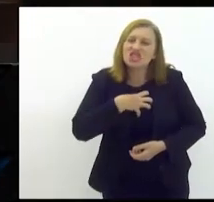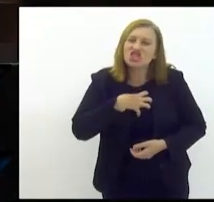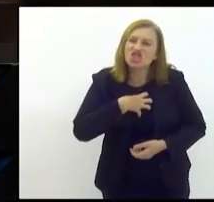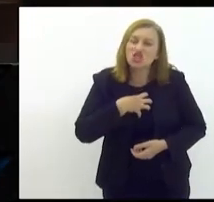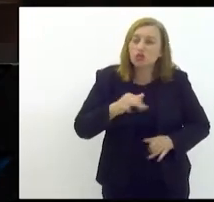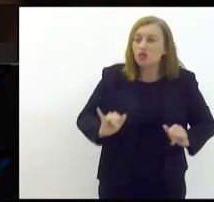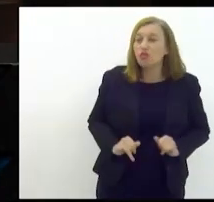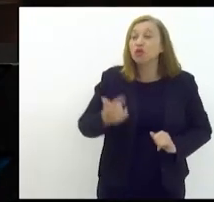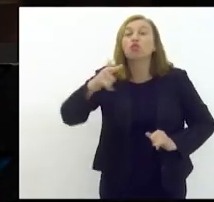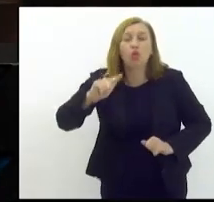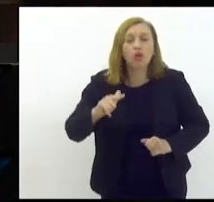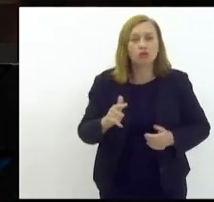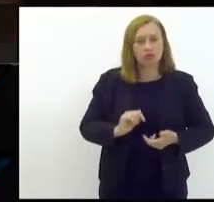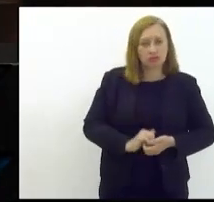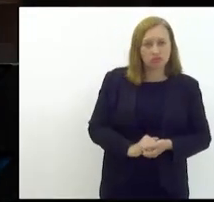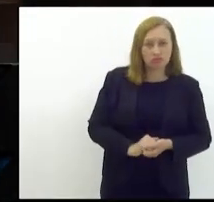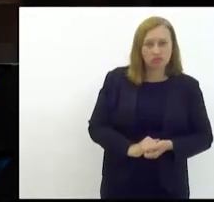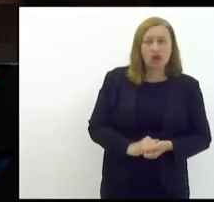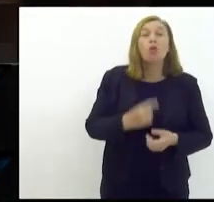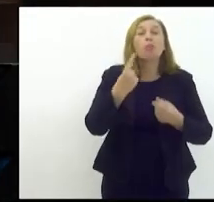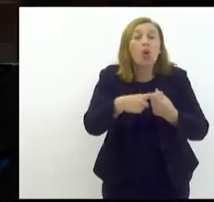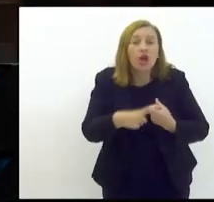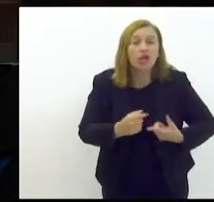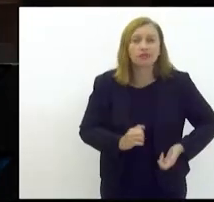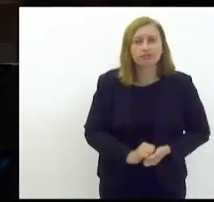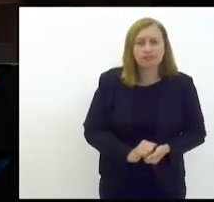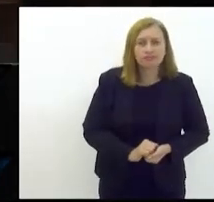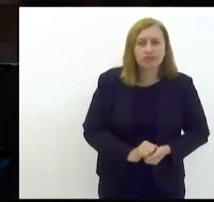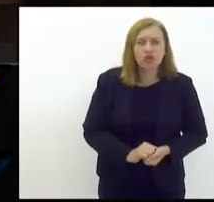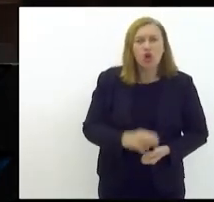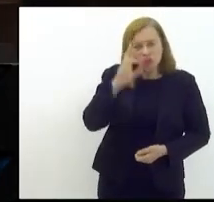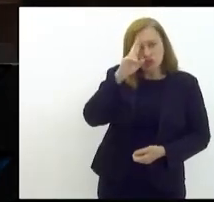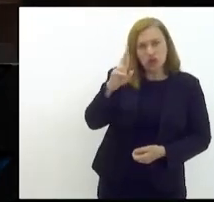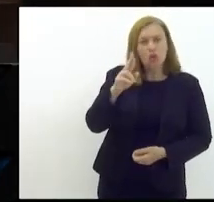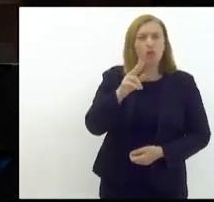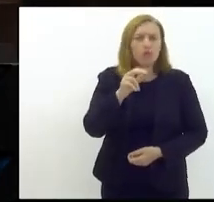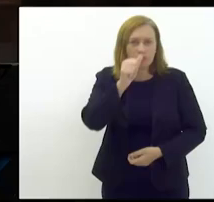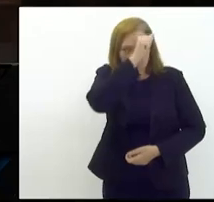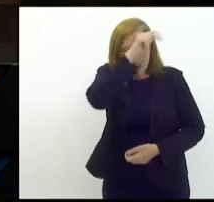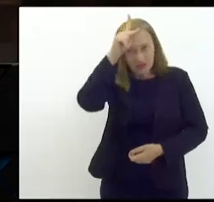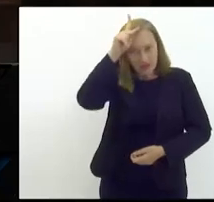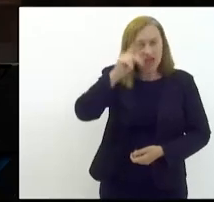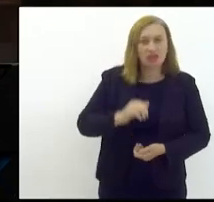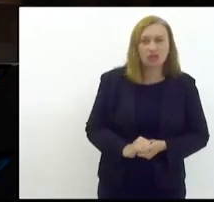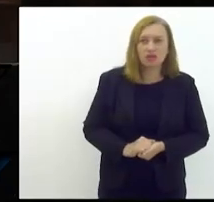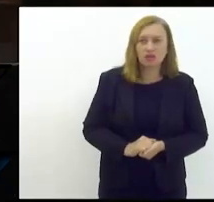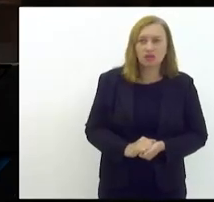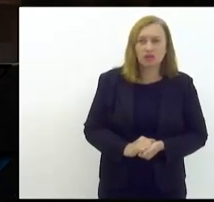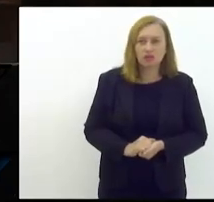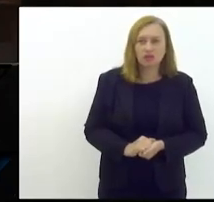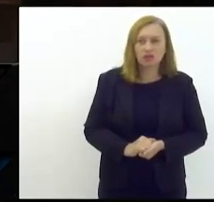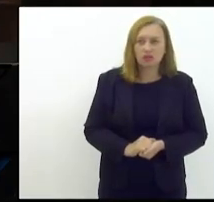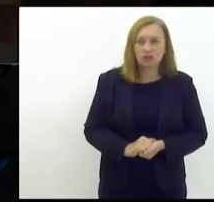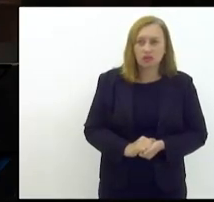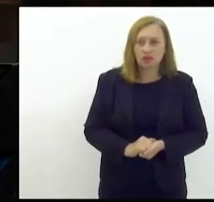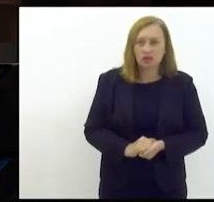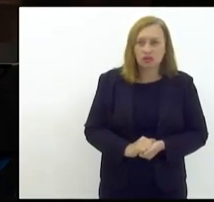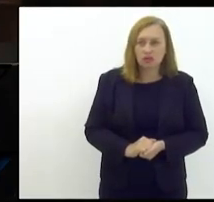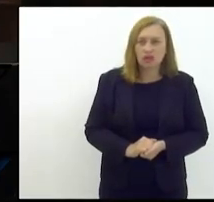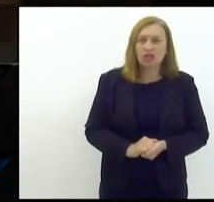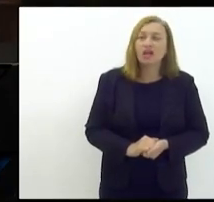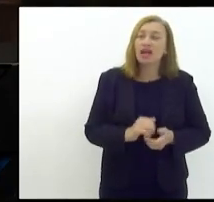dor que o outro sente porque o Senhor Prefeito furou a fila essa